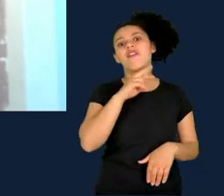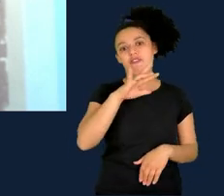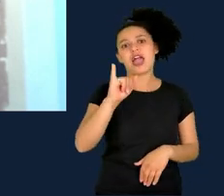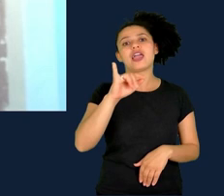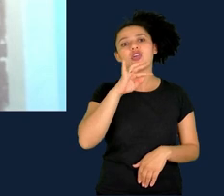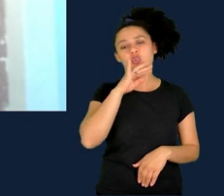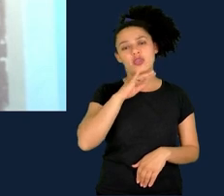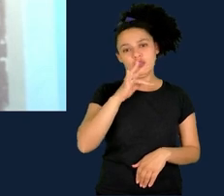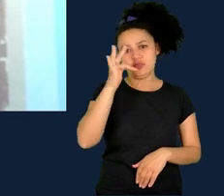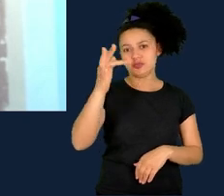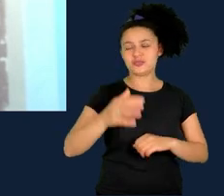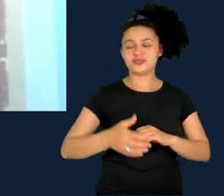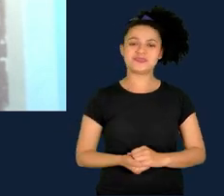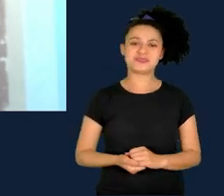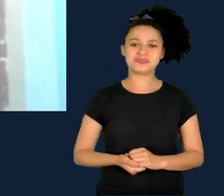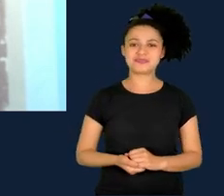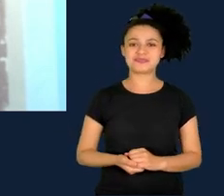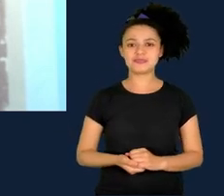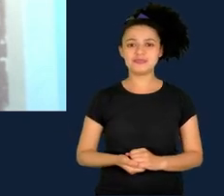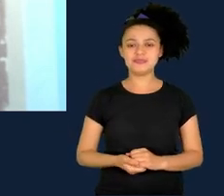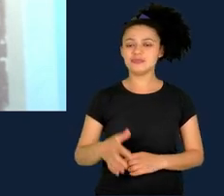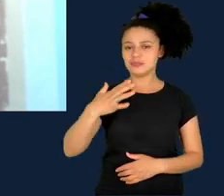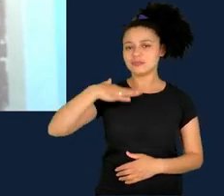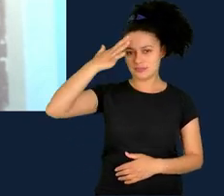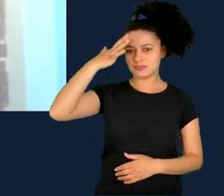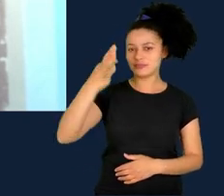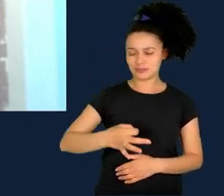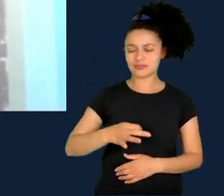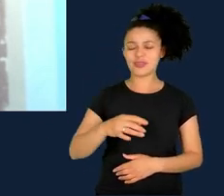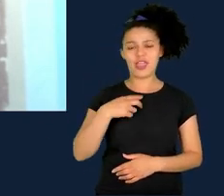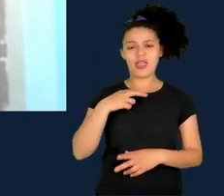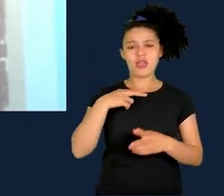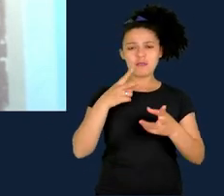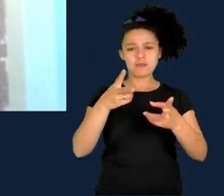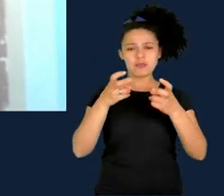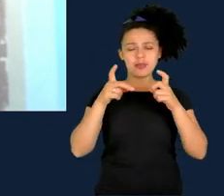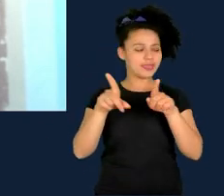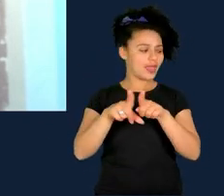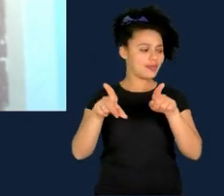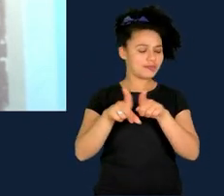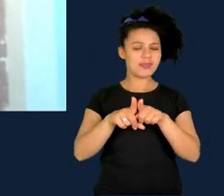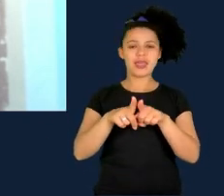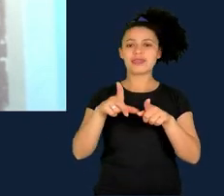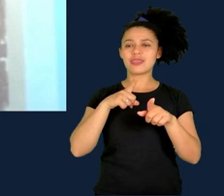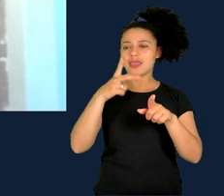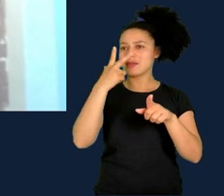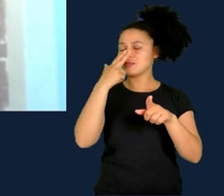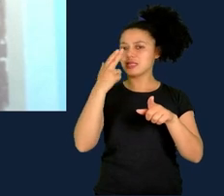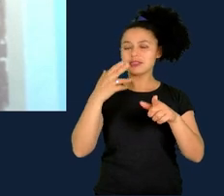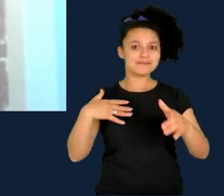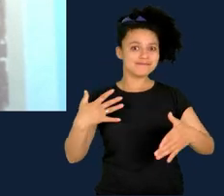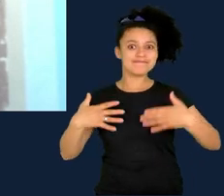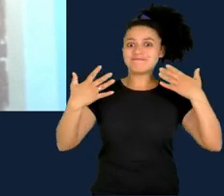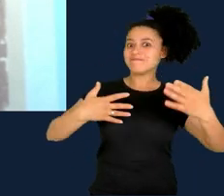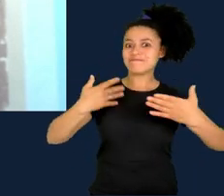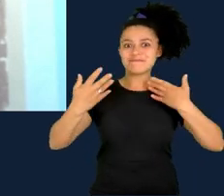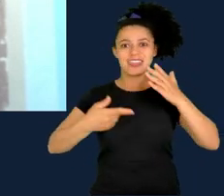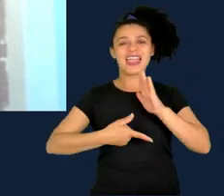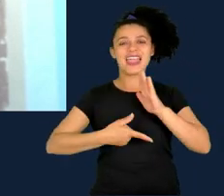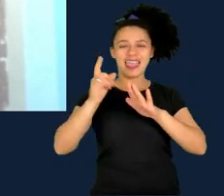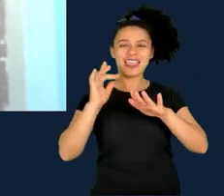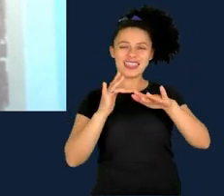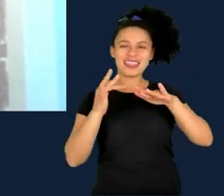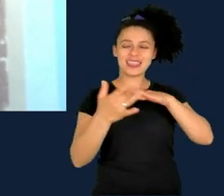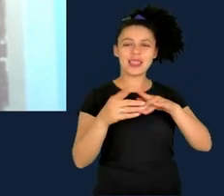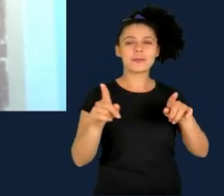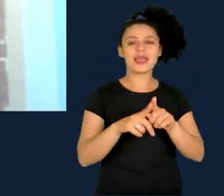Com certeza. E eu vi, né, uma grande empolgação, eu lembro quando surgiram as redes sociais, por essa capacidade também